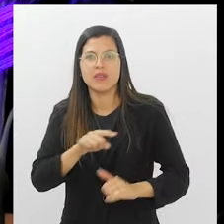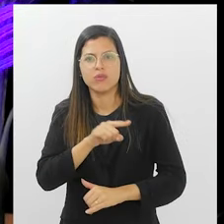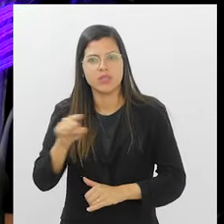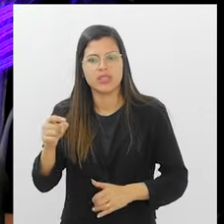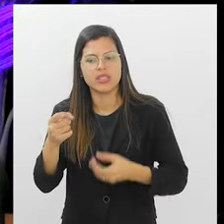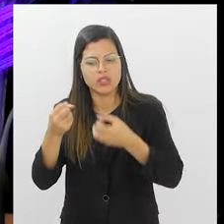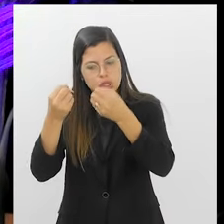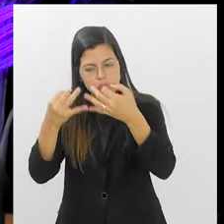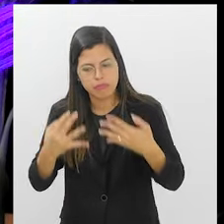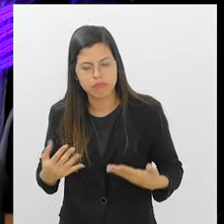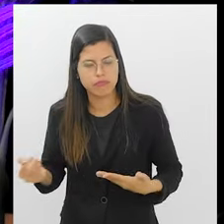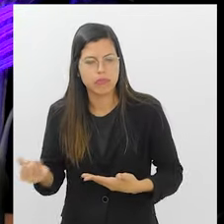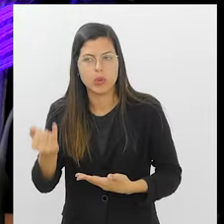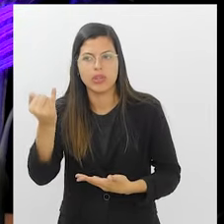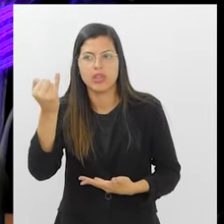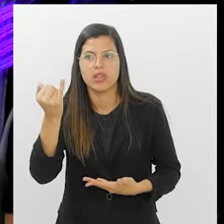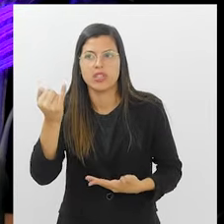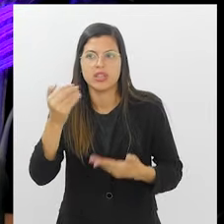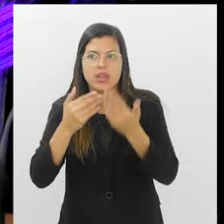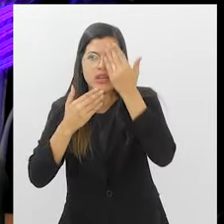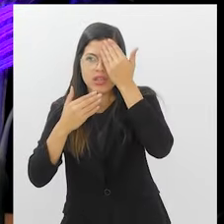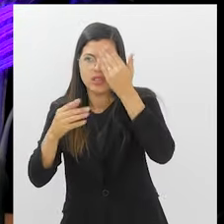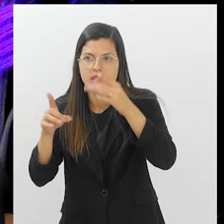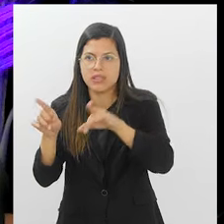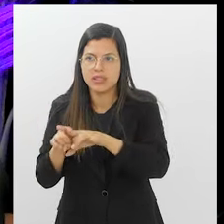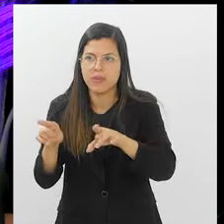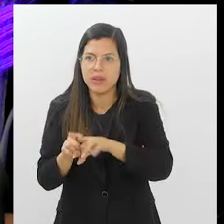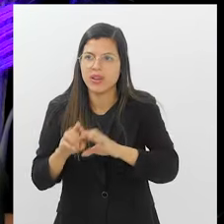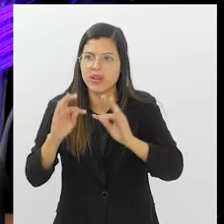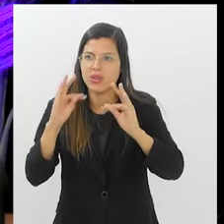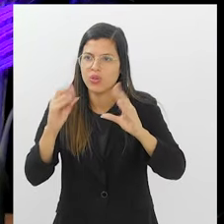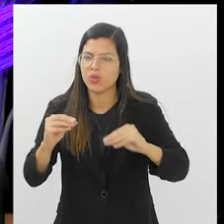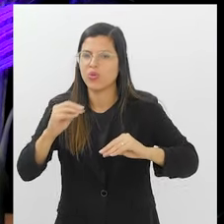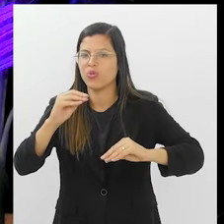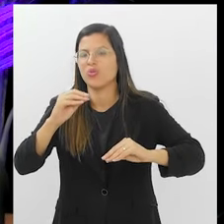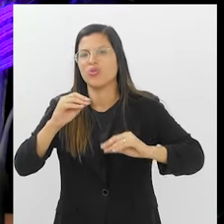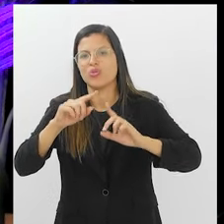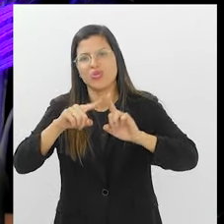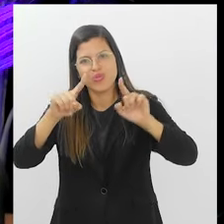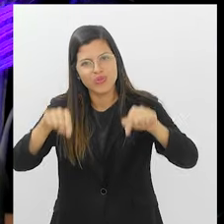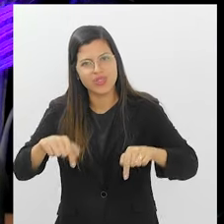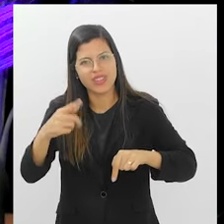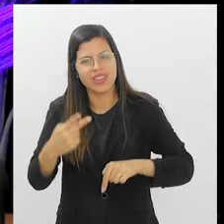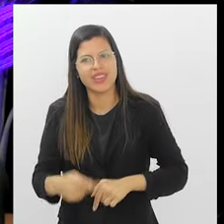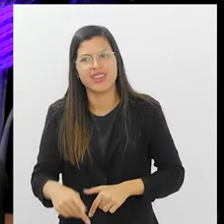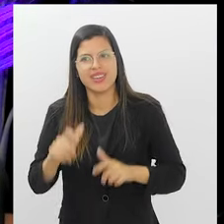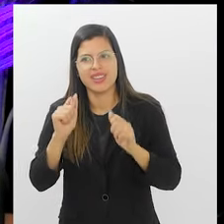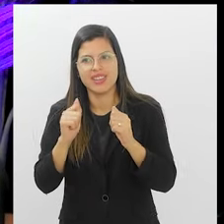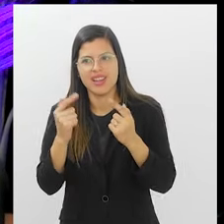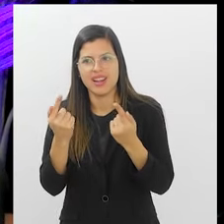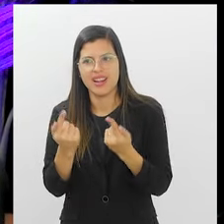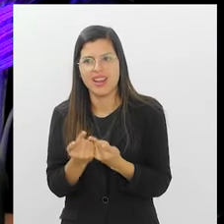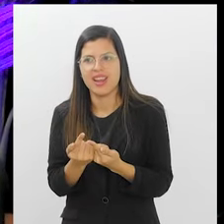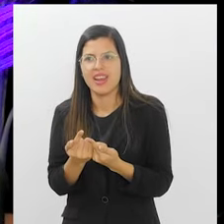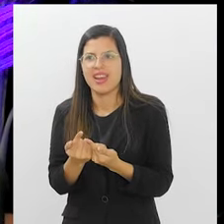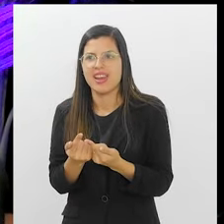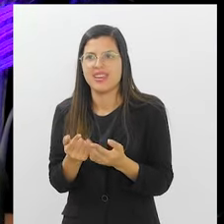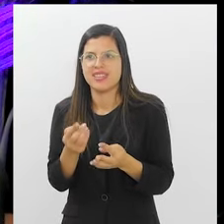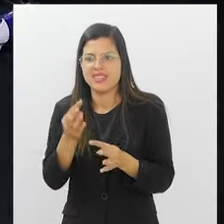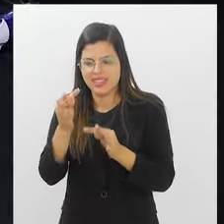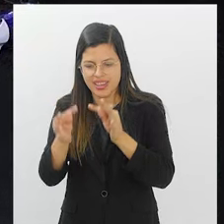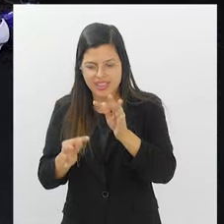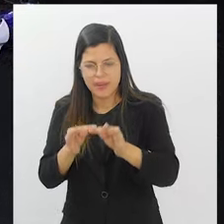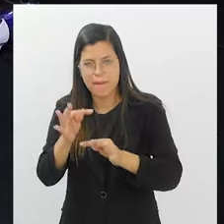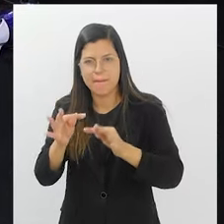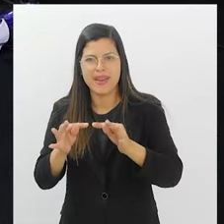muitas coisas importantes, né? Quero agradecer também aqui a todos os funcionários que estão aqui da casa, né, por esse tratamento especial